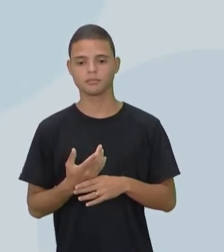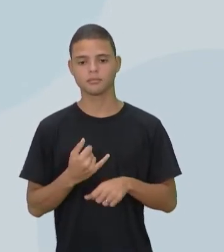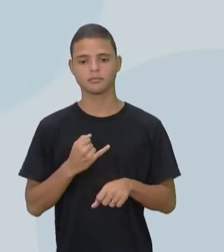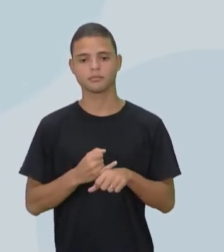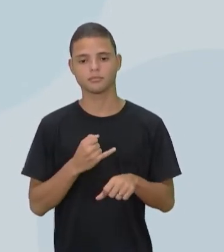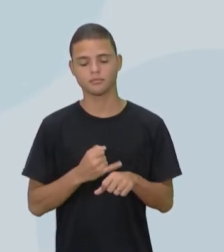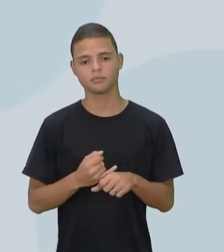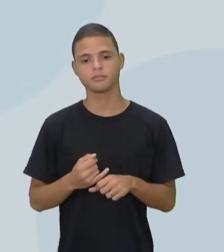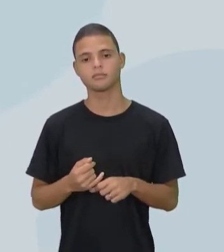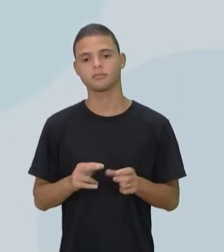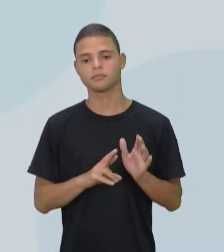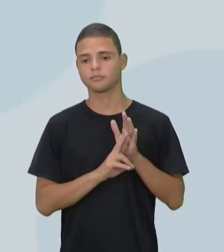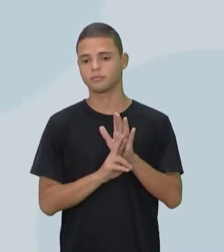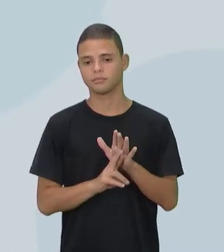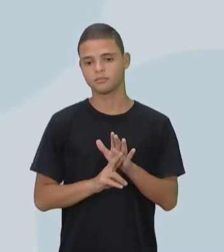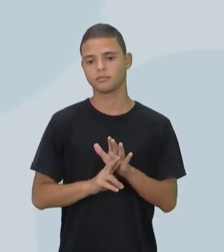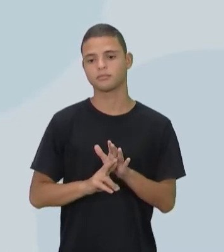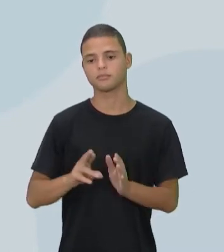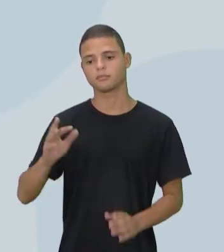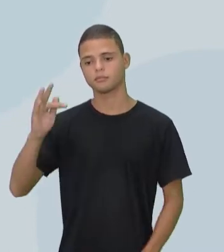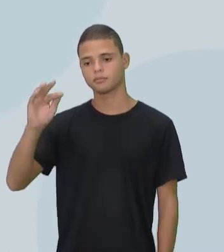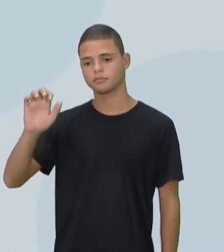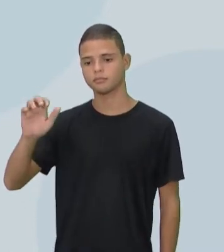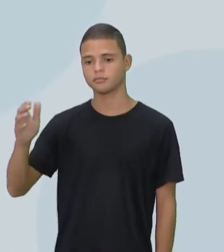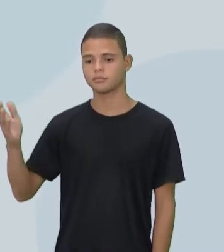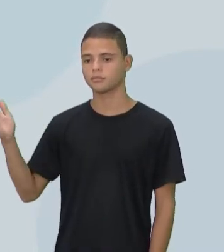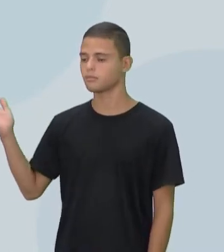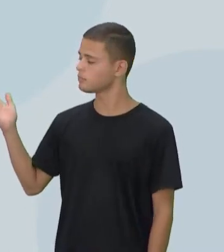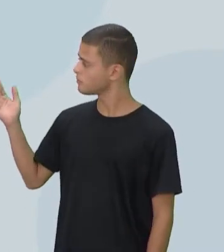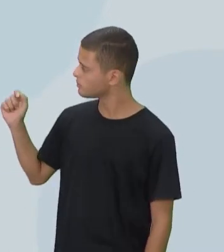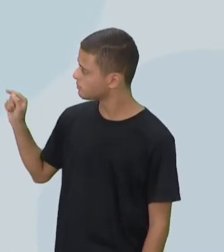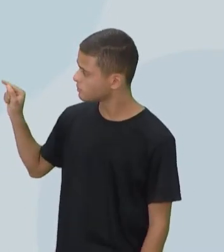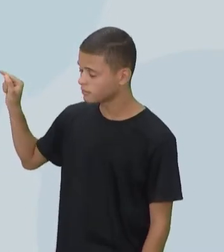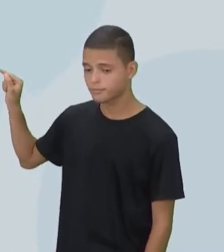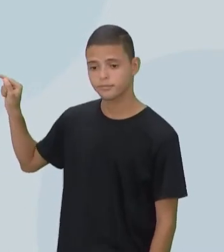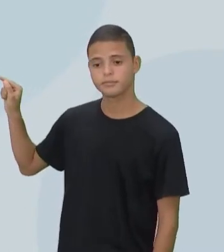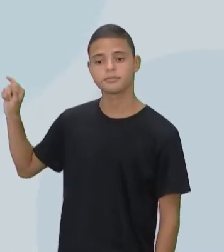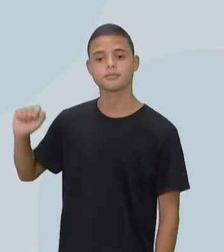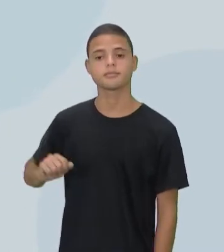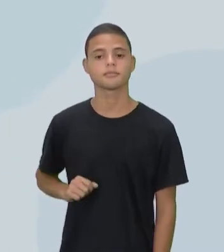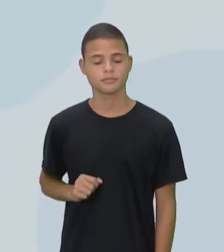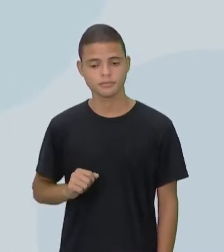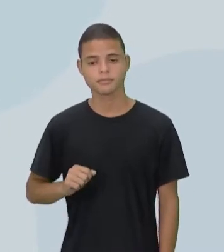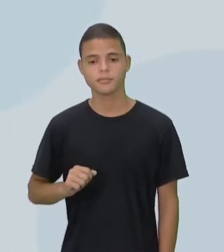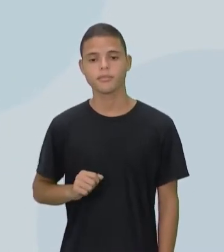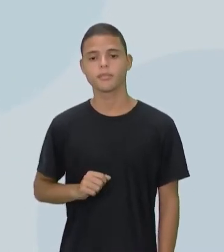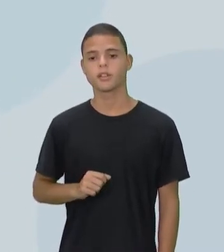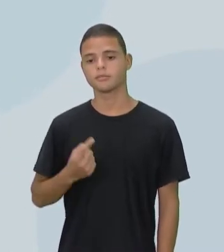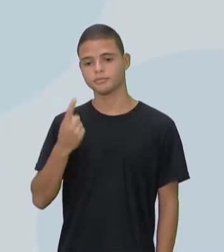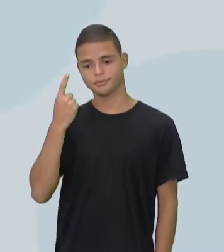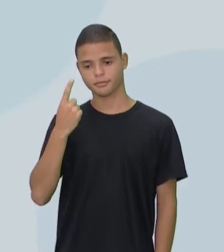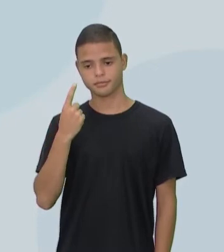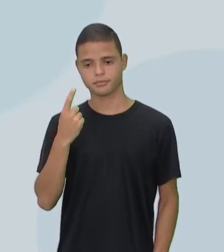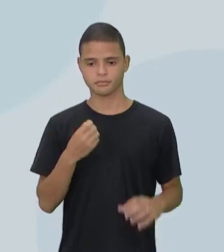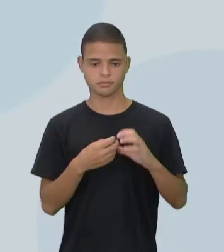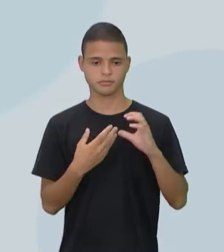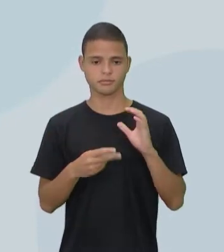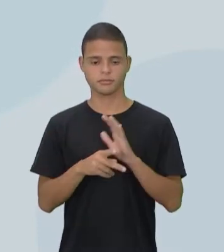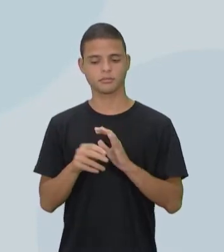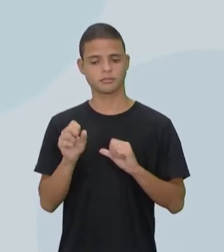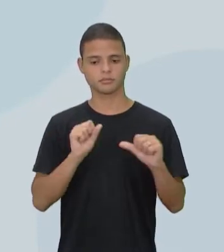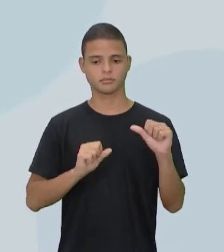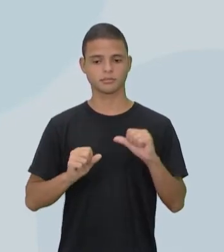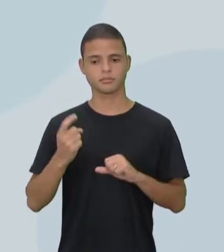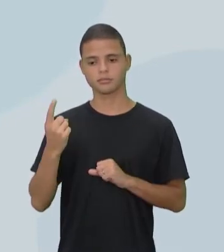fórmula Fe, F maiúsculo, E minúsculo. Uma partícula do ferro é constituída de um